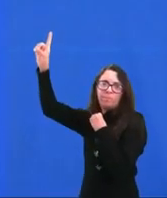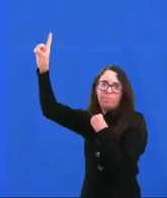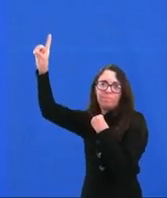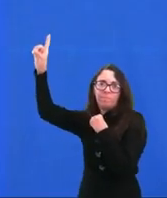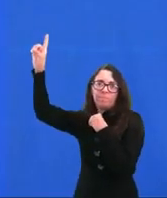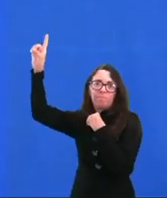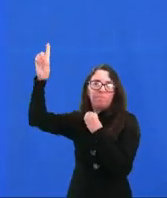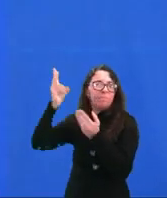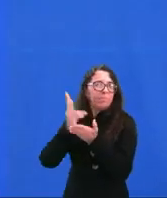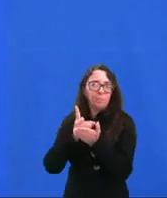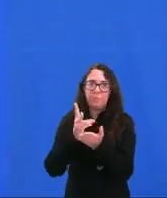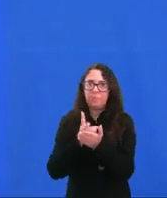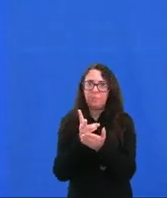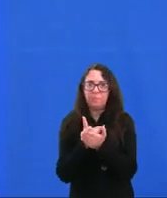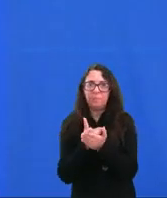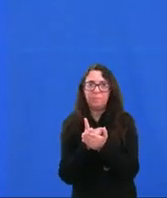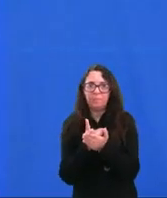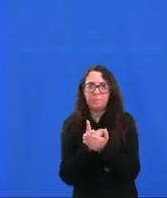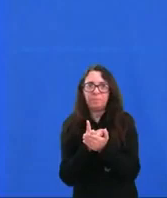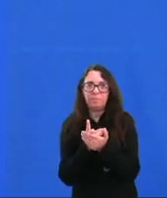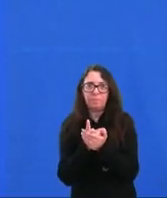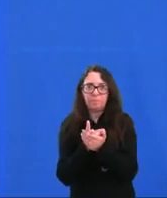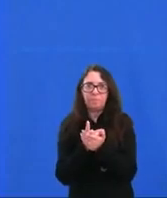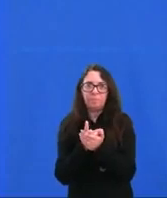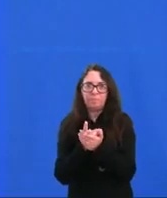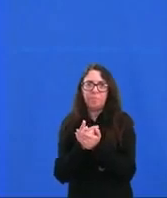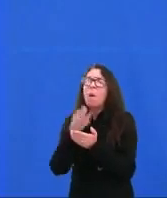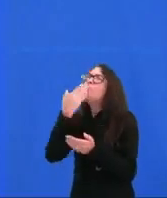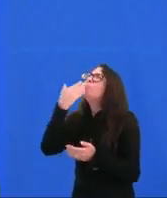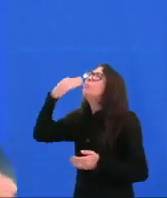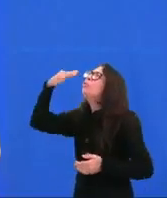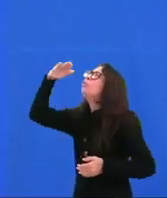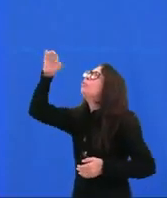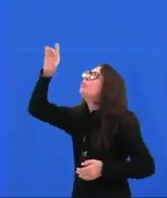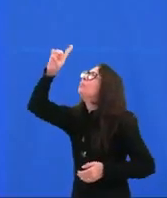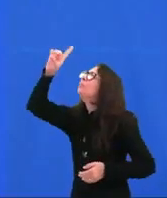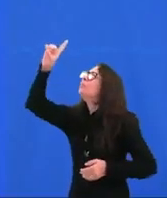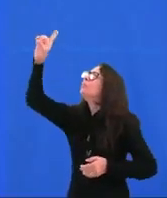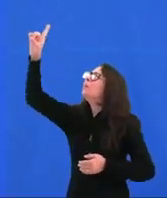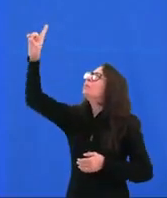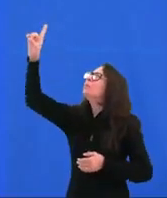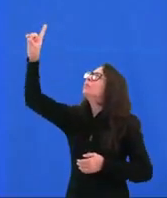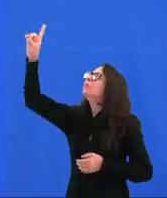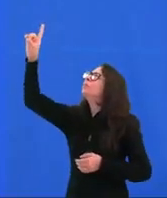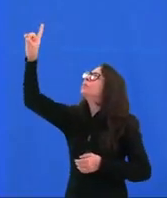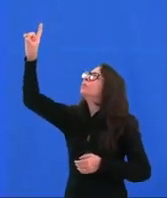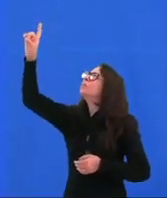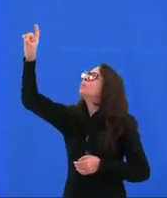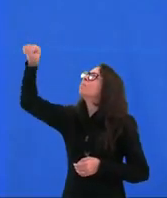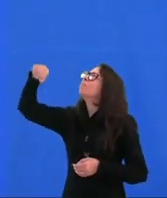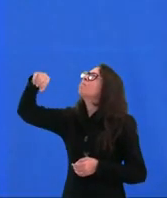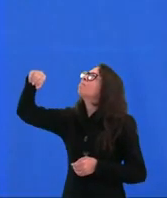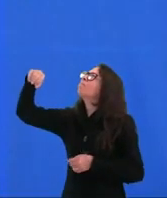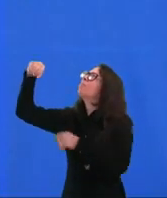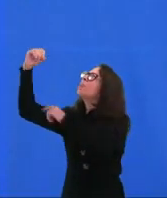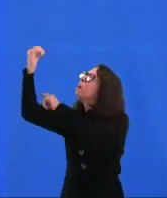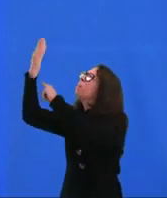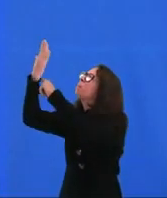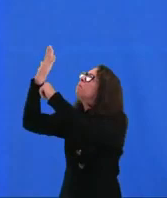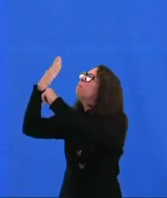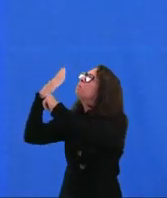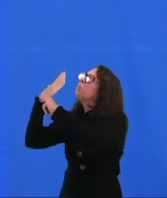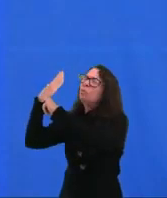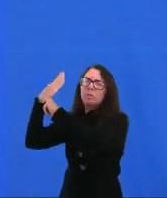que o Espírito Santo possa sempre, amados, estar nos capacitando a cada